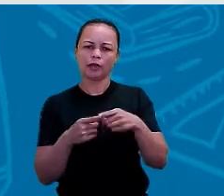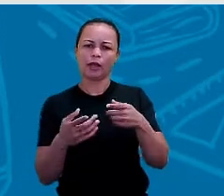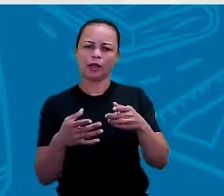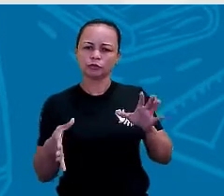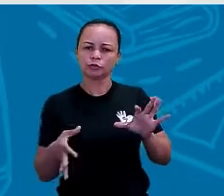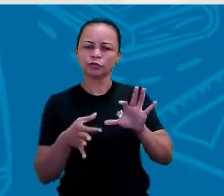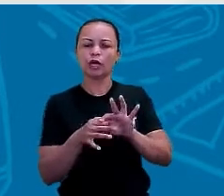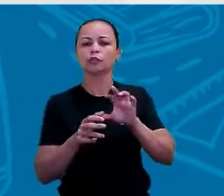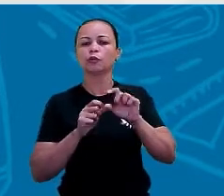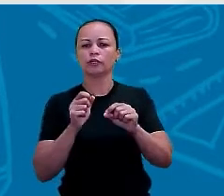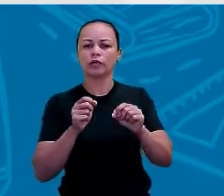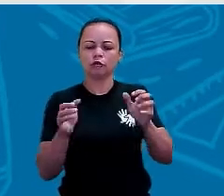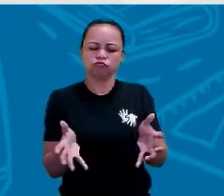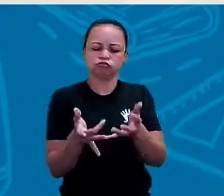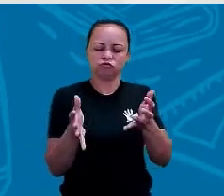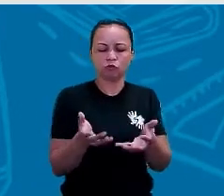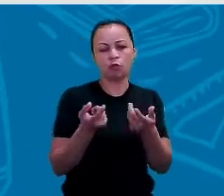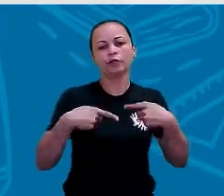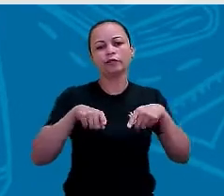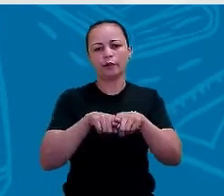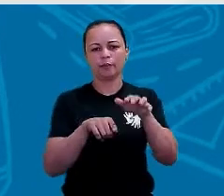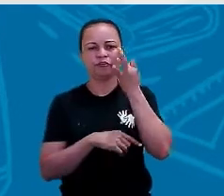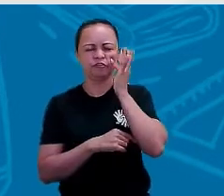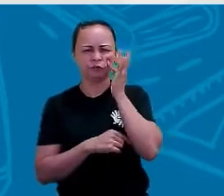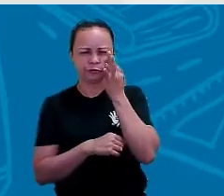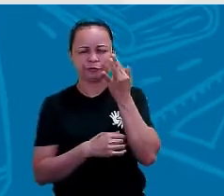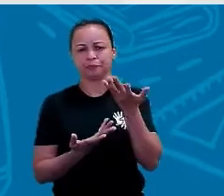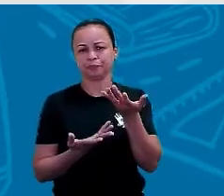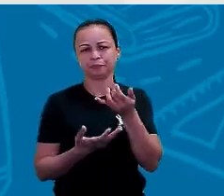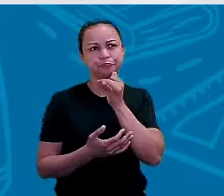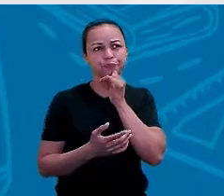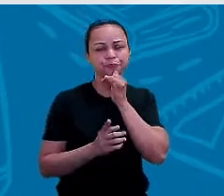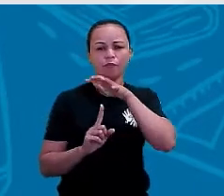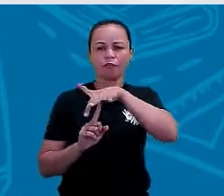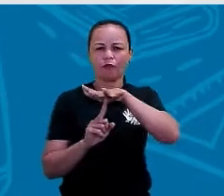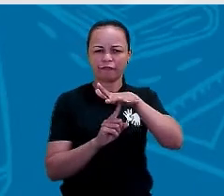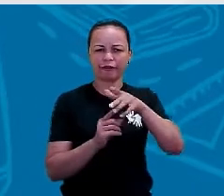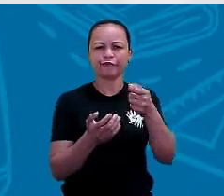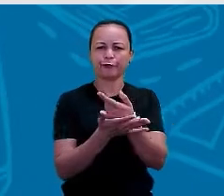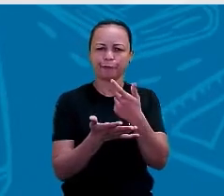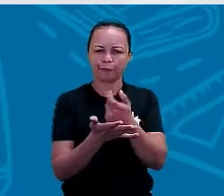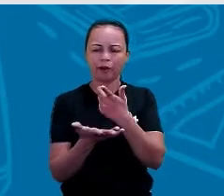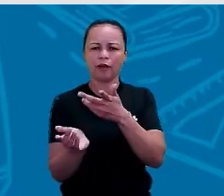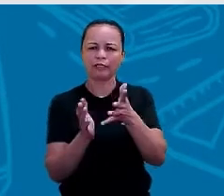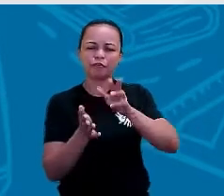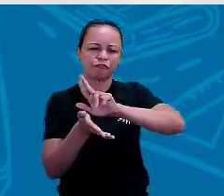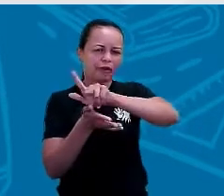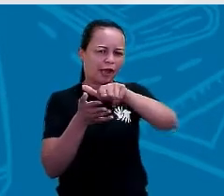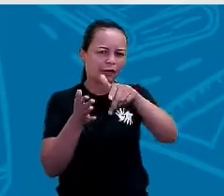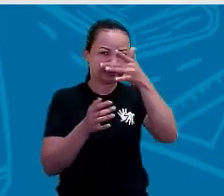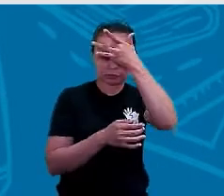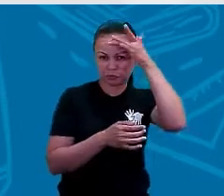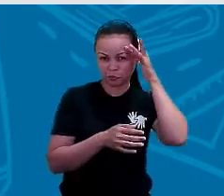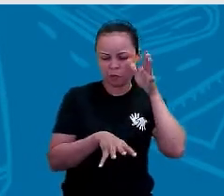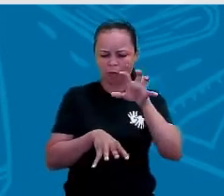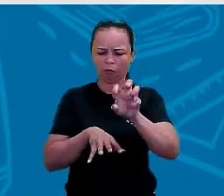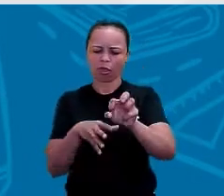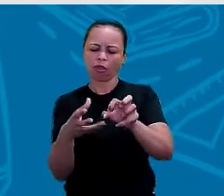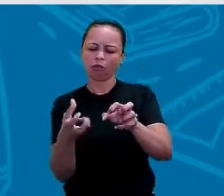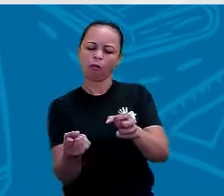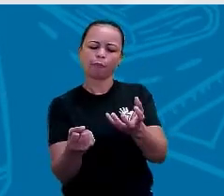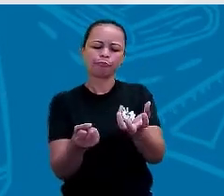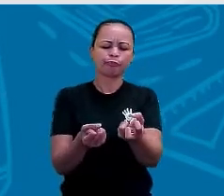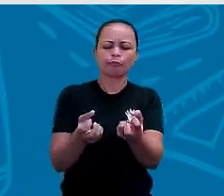certo? Imagine que a gente vai lá na feira comprar aquela verdura, aquela fruta, e que várias e várias pessoas manusearam